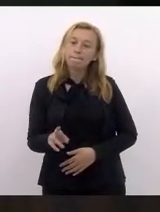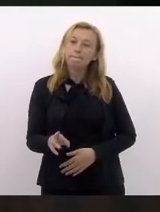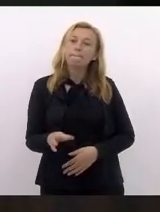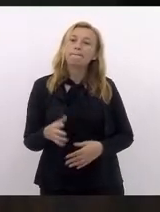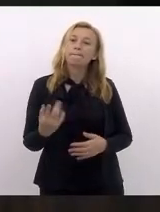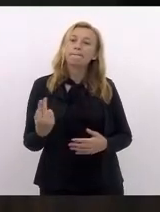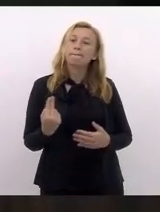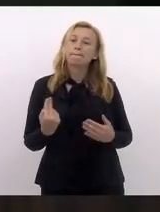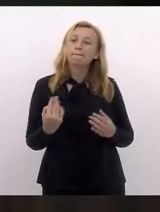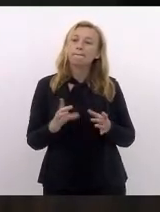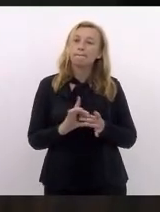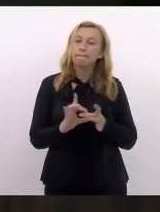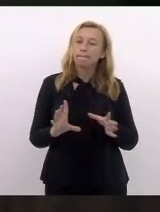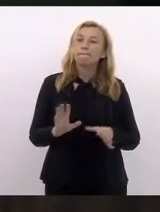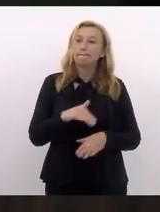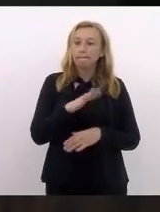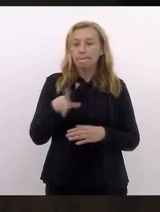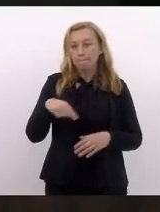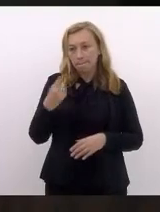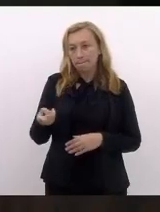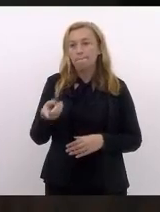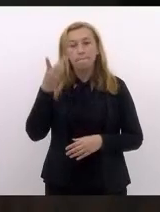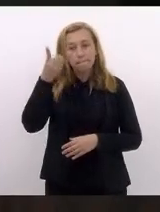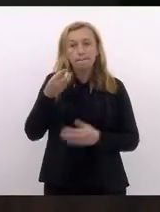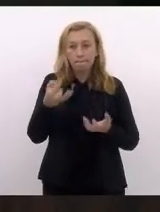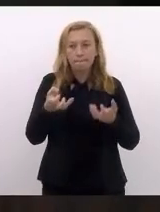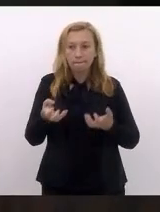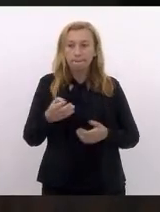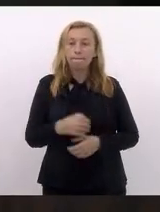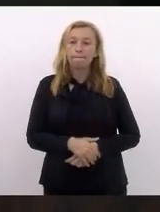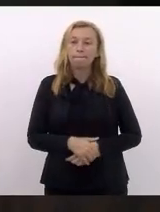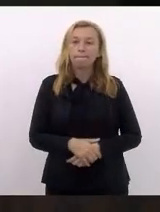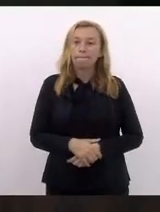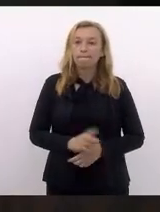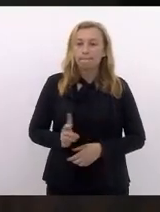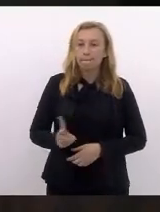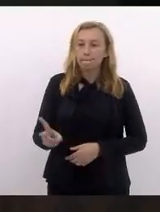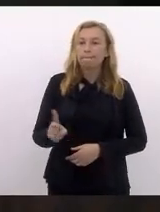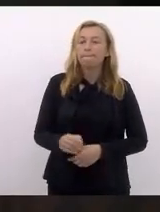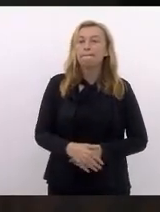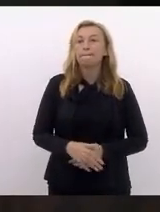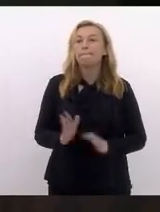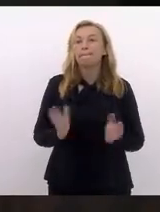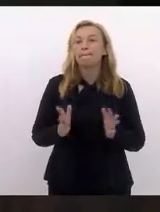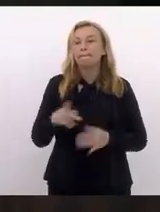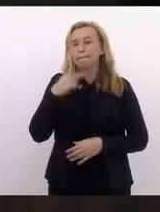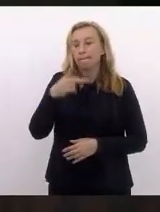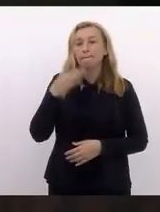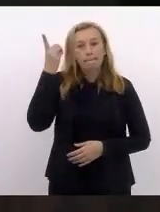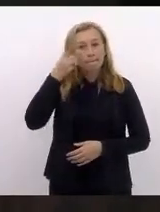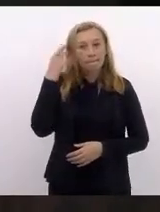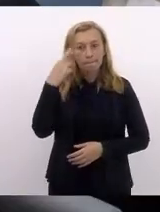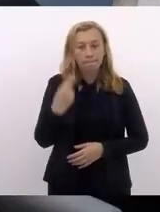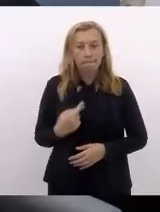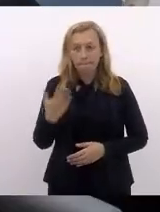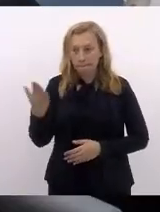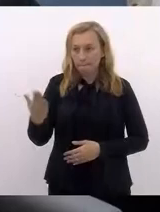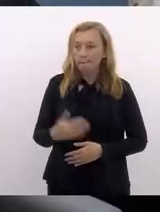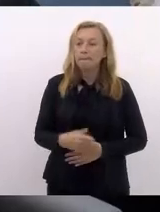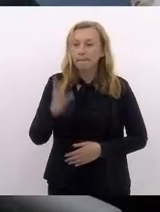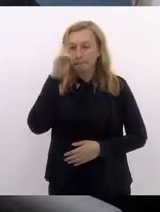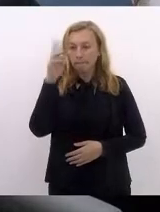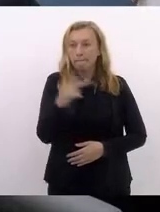acabou de abrir a autoria também depois dos deputados quiserem se pronunciar para conter depois vamos continuar agora com a sala de votar na Renata por favor